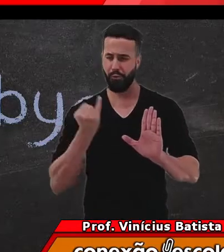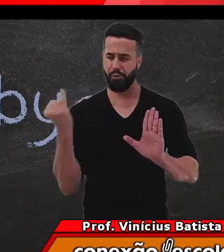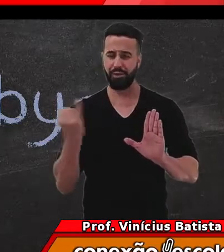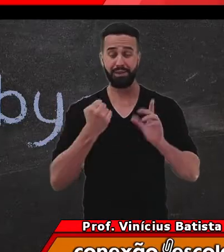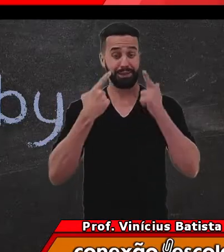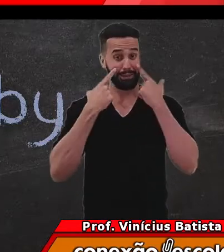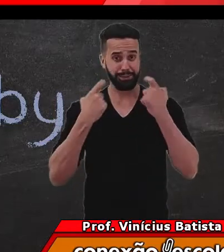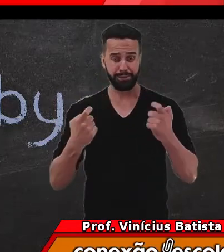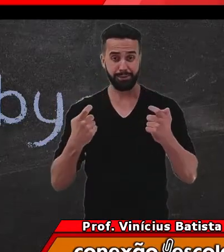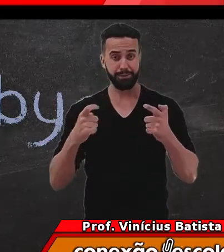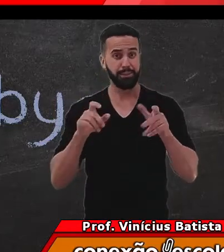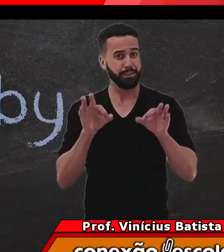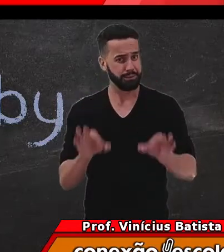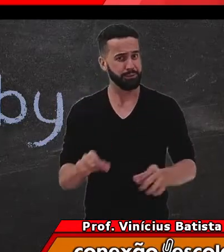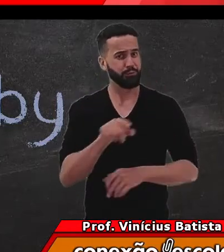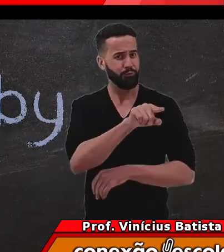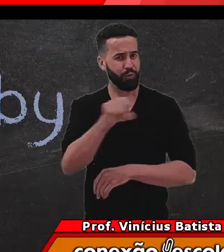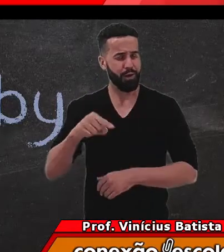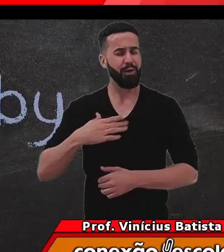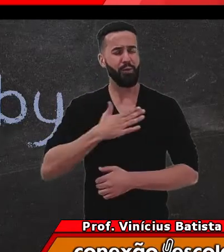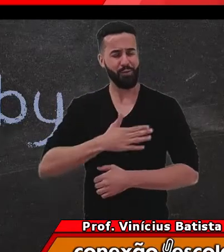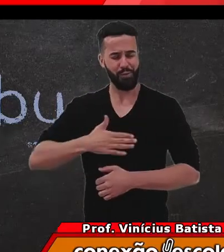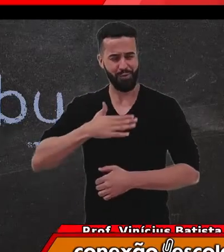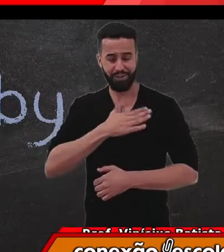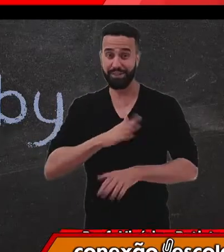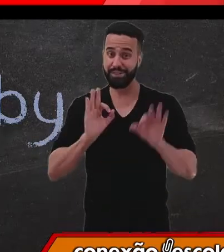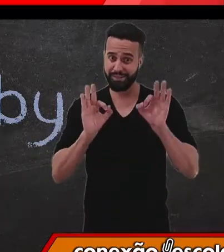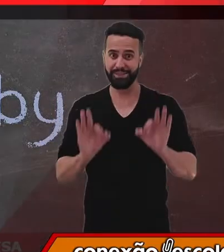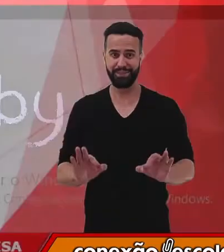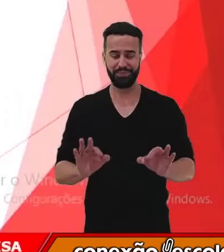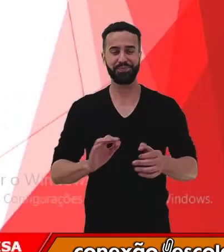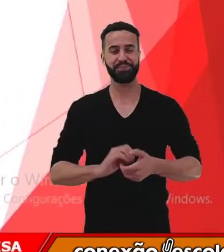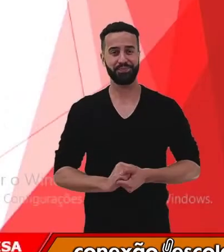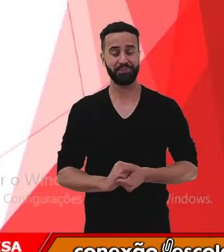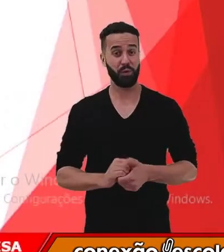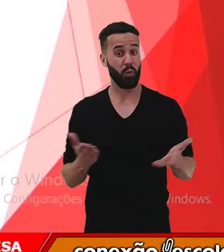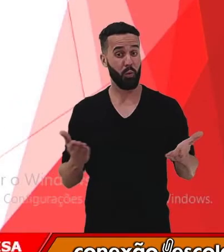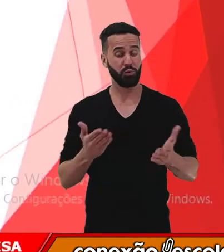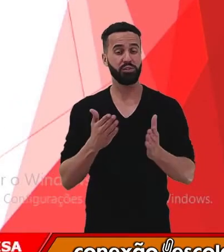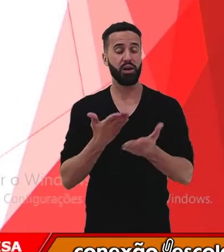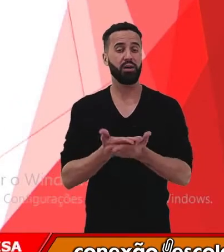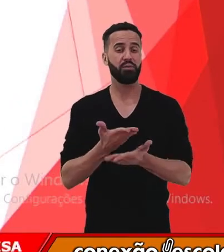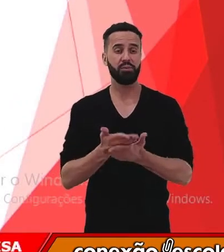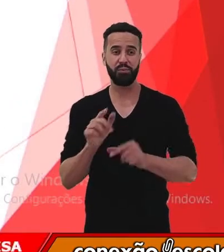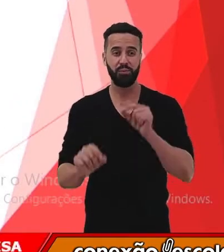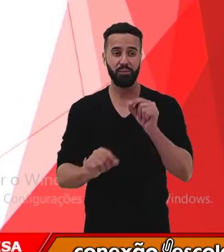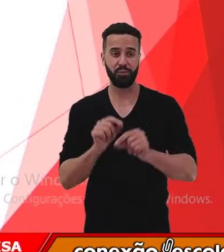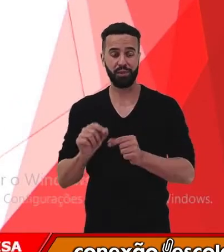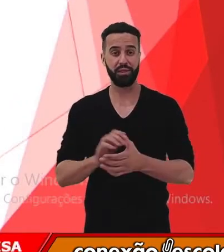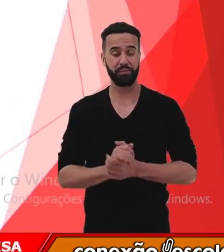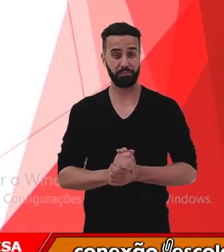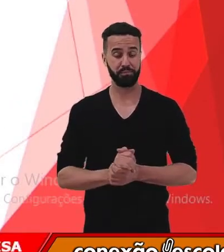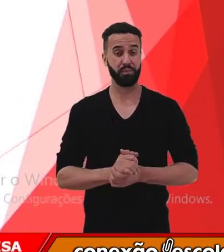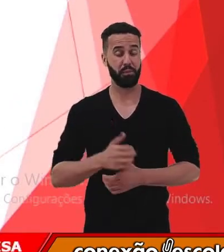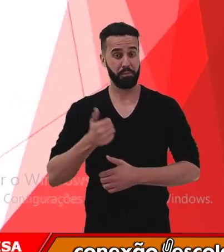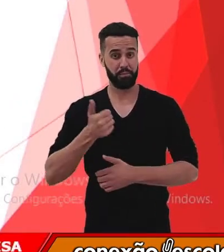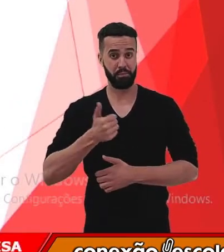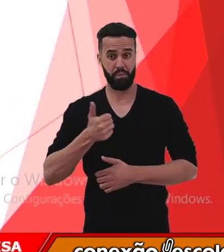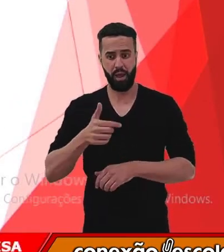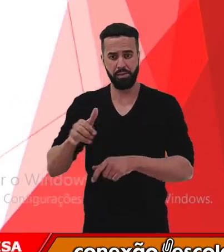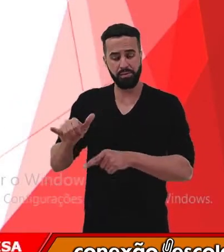interessante, eu tenho certeza que vocês vão gostar. Bom, o que nós vamos ver nessa aula de hoje? Em primeiro lugar, estratégias